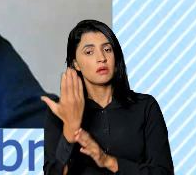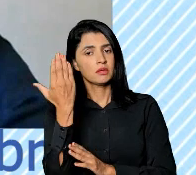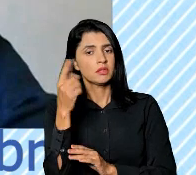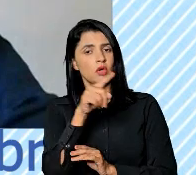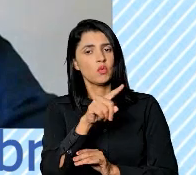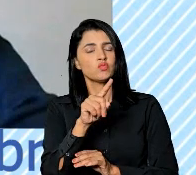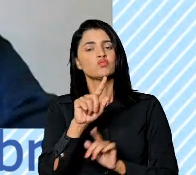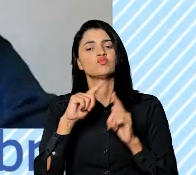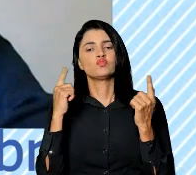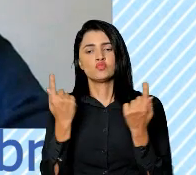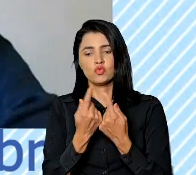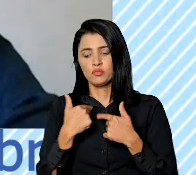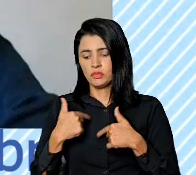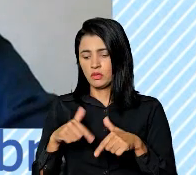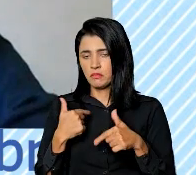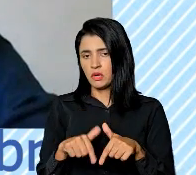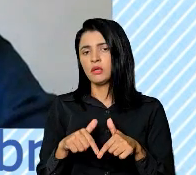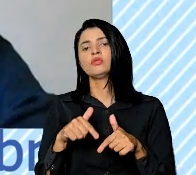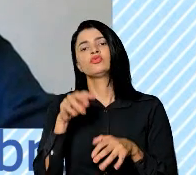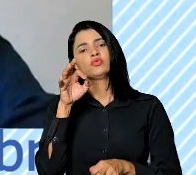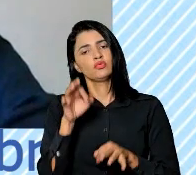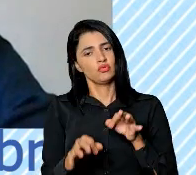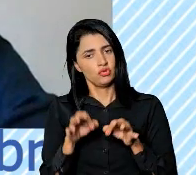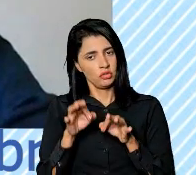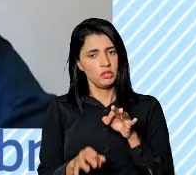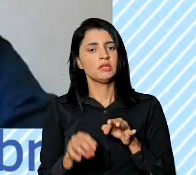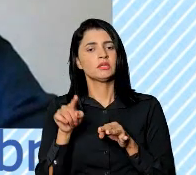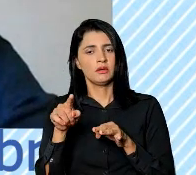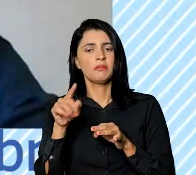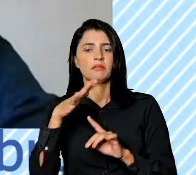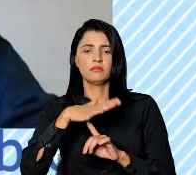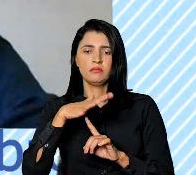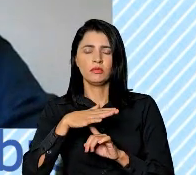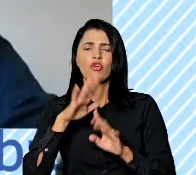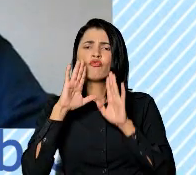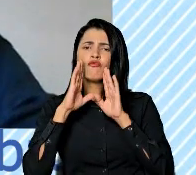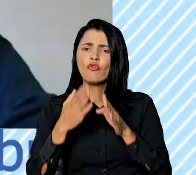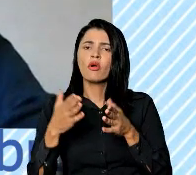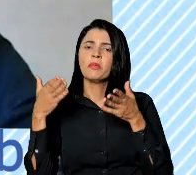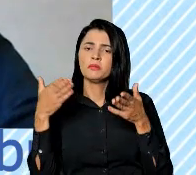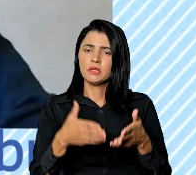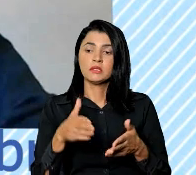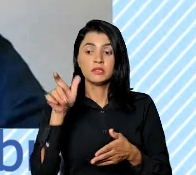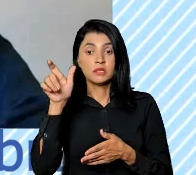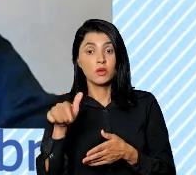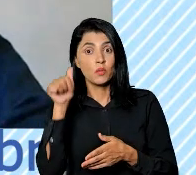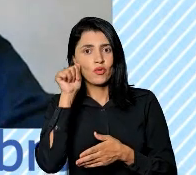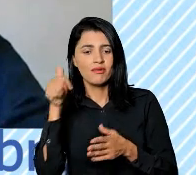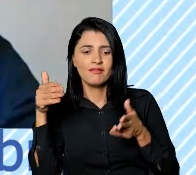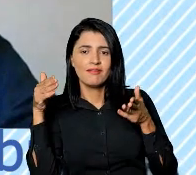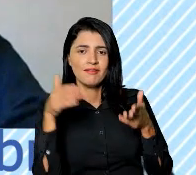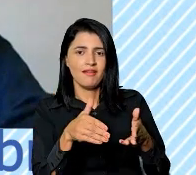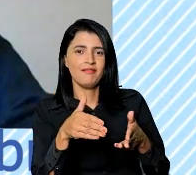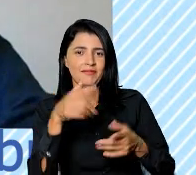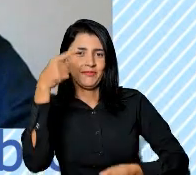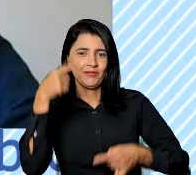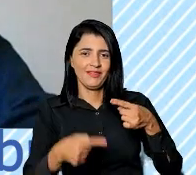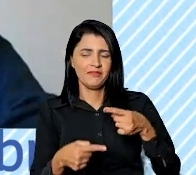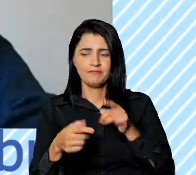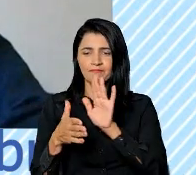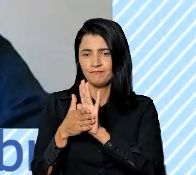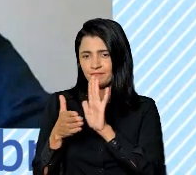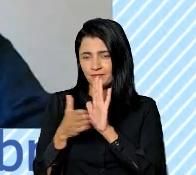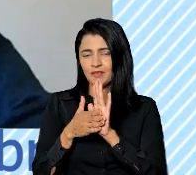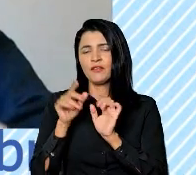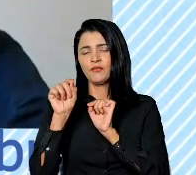trabalho na Justiça Eleitoral Paranaense que tivesse como foco a participação feminina na política. E a proposta foi feita, desembargadora, com base no